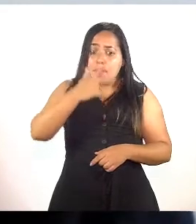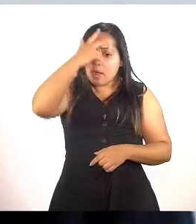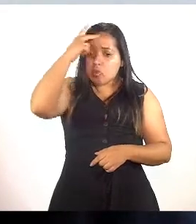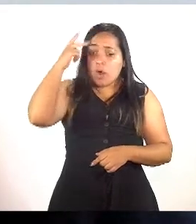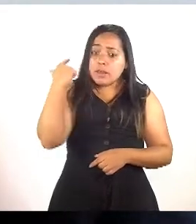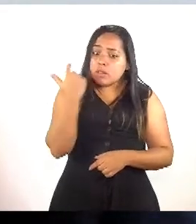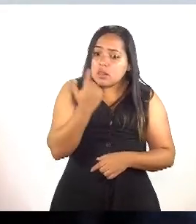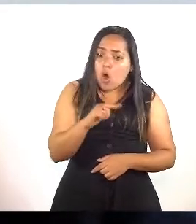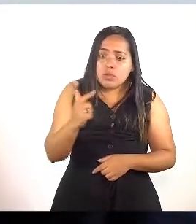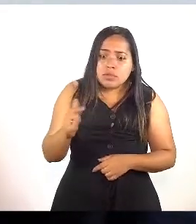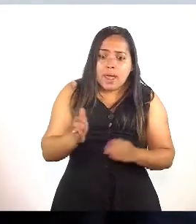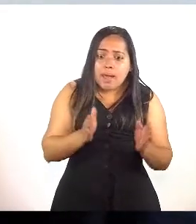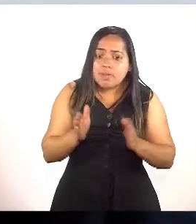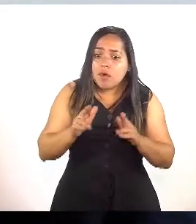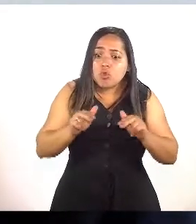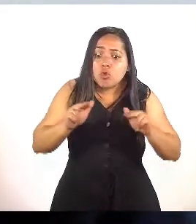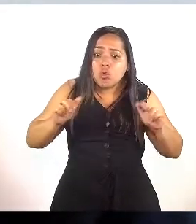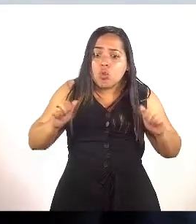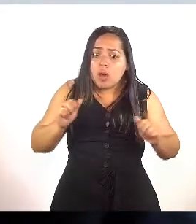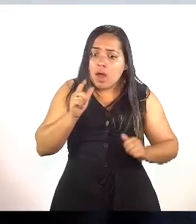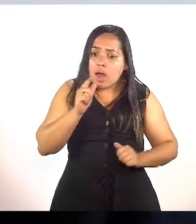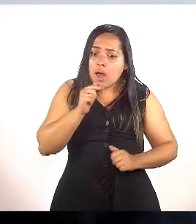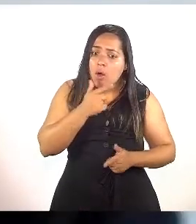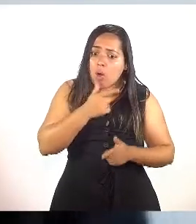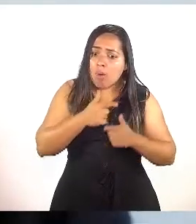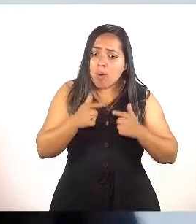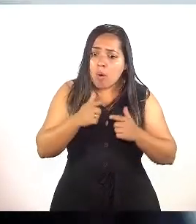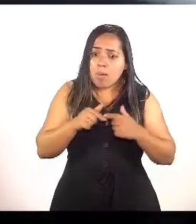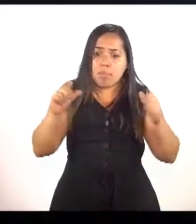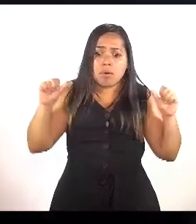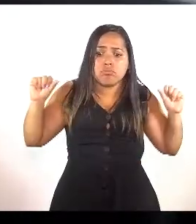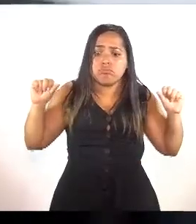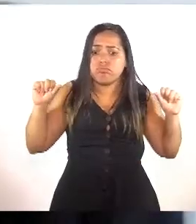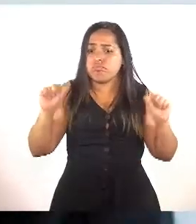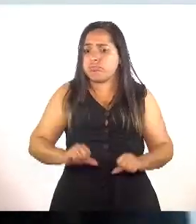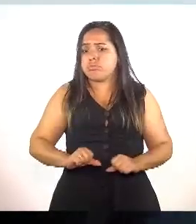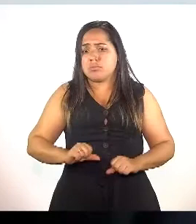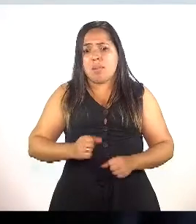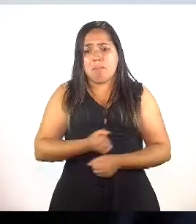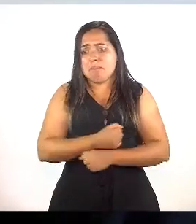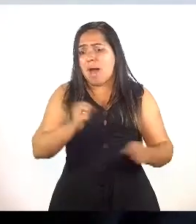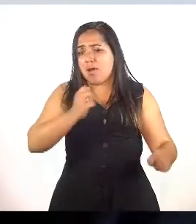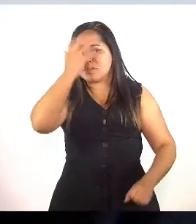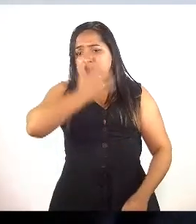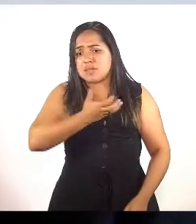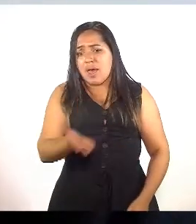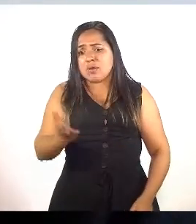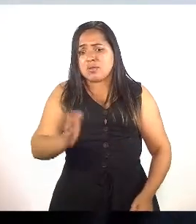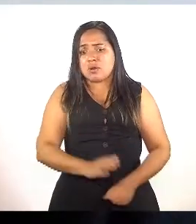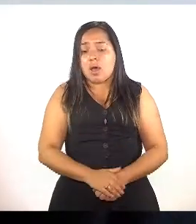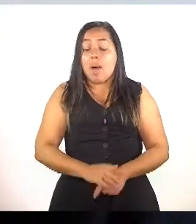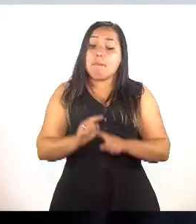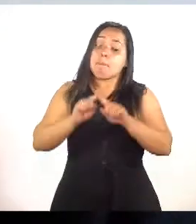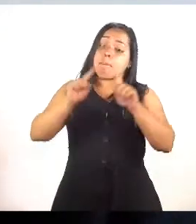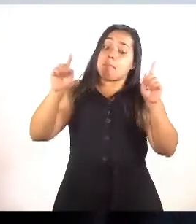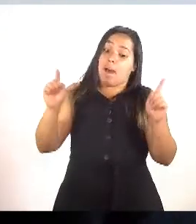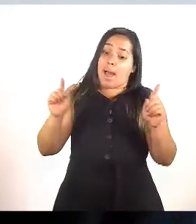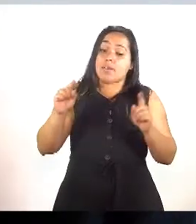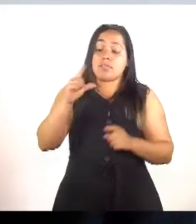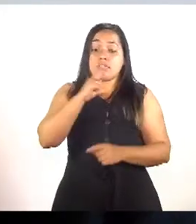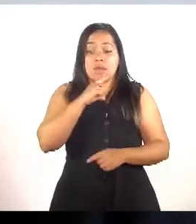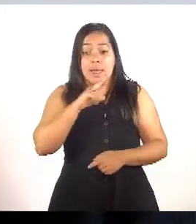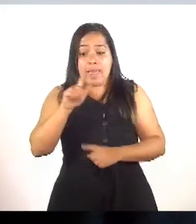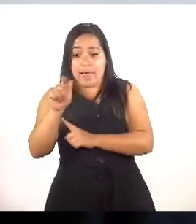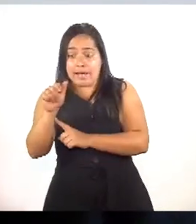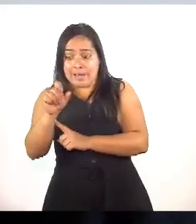tem acesso em nenhuma forma a uma água potável. Mas a questão da SEG, ela é semelhante, a gente está atrasado